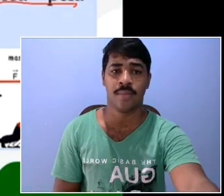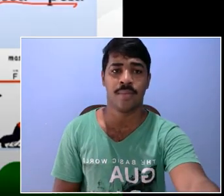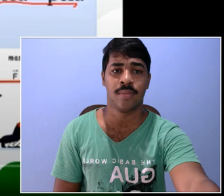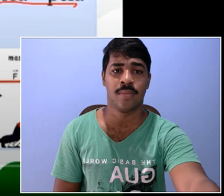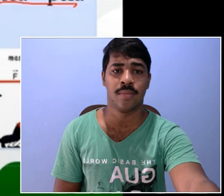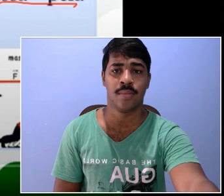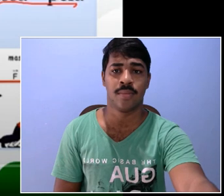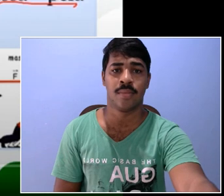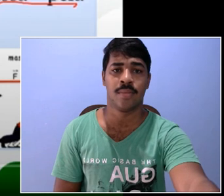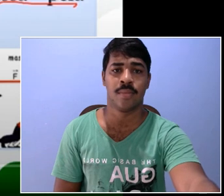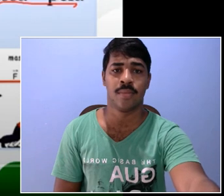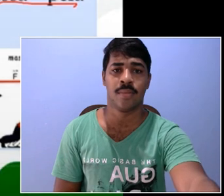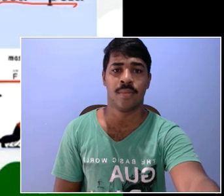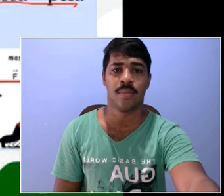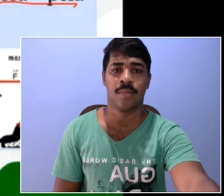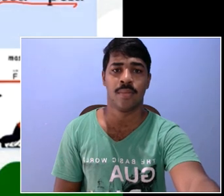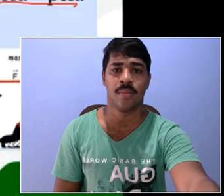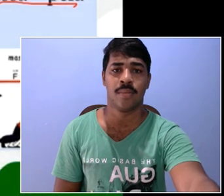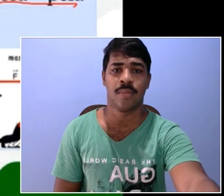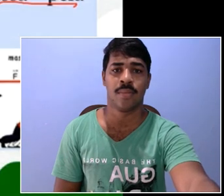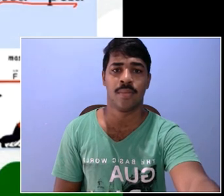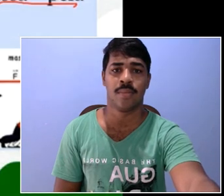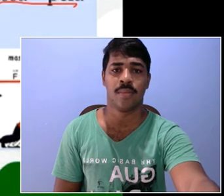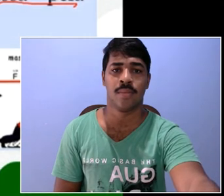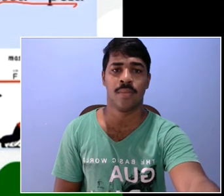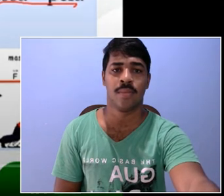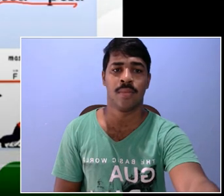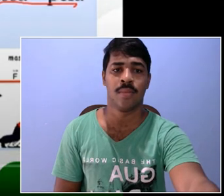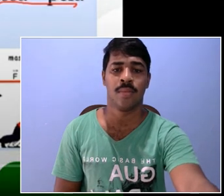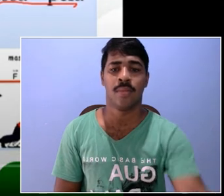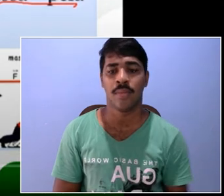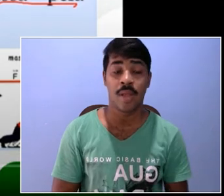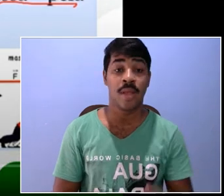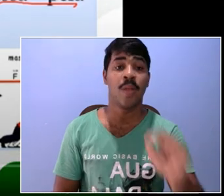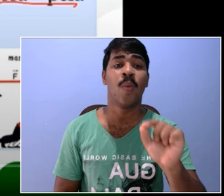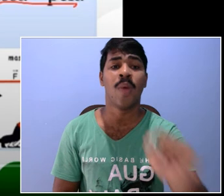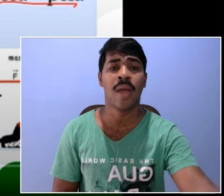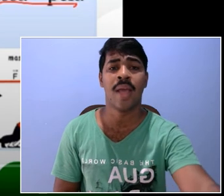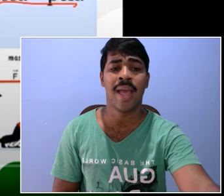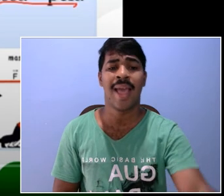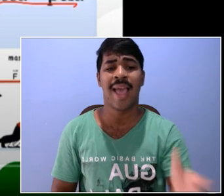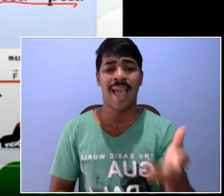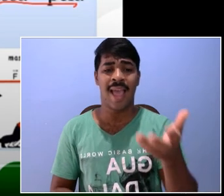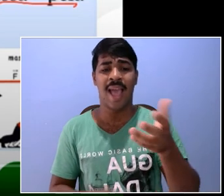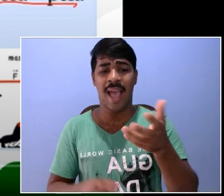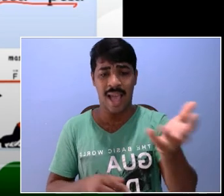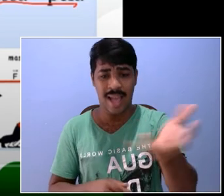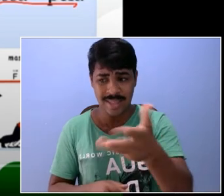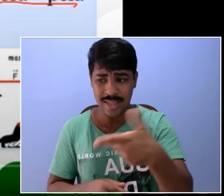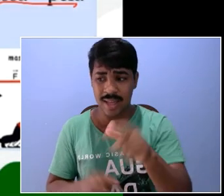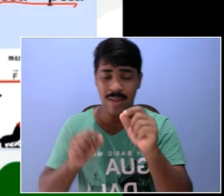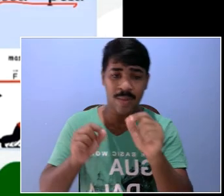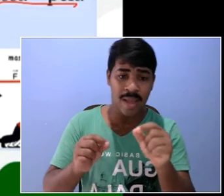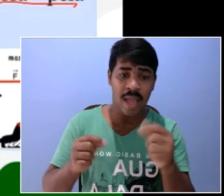Tá? Então, a aceleração ela é diretamente proporcional à força e inversamente proporcional à